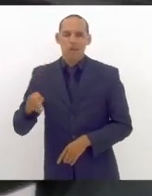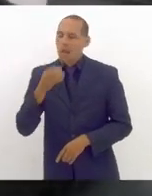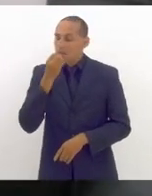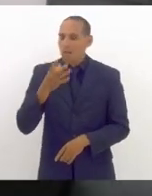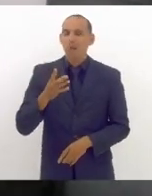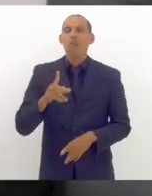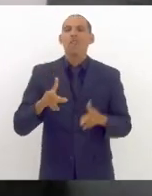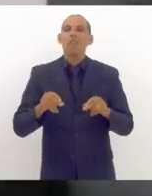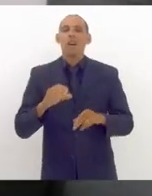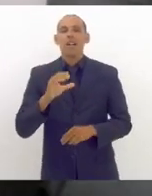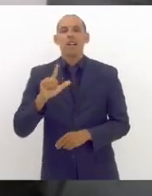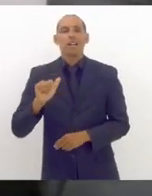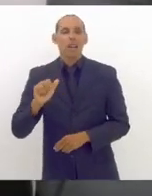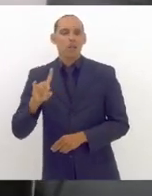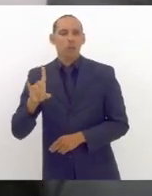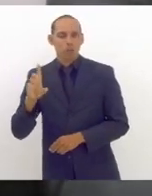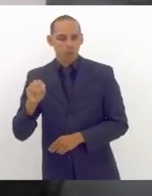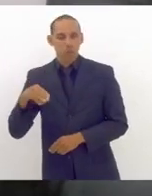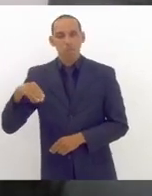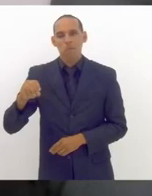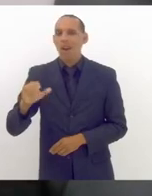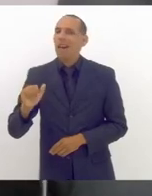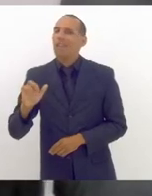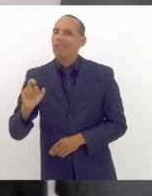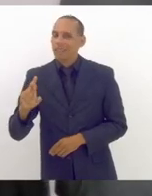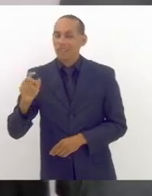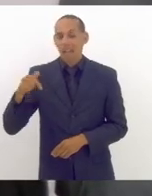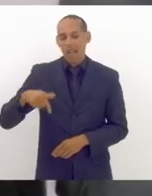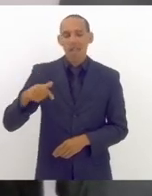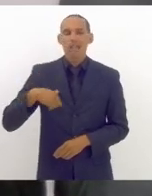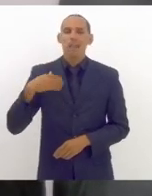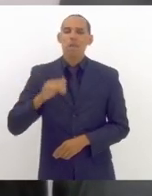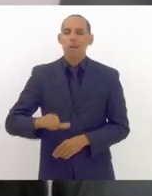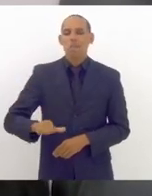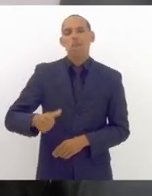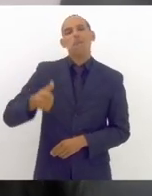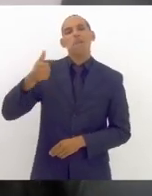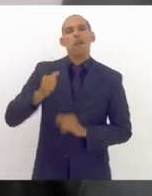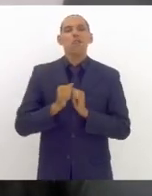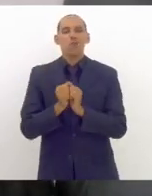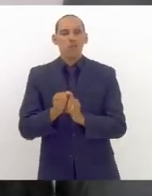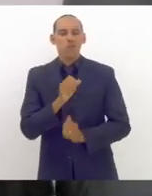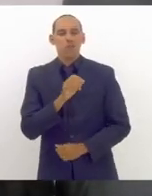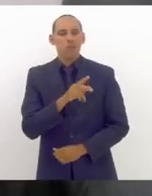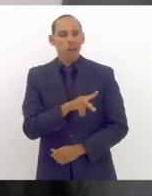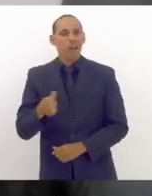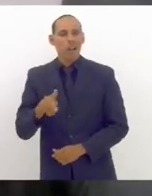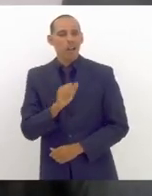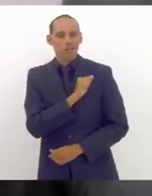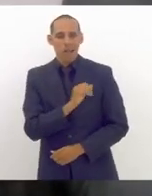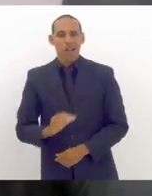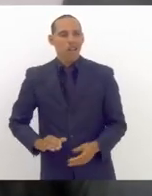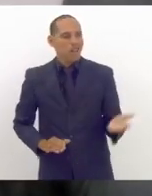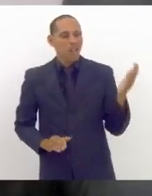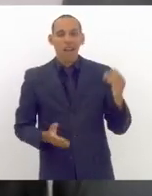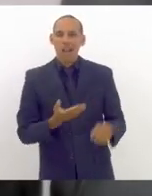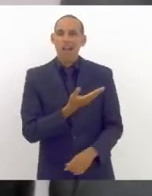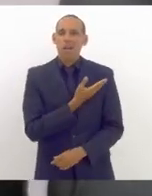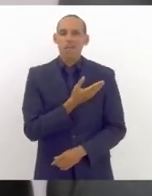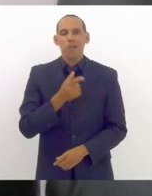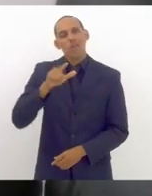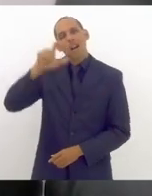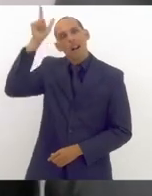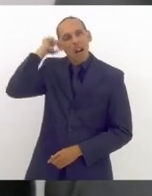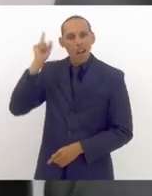Estado como Cláudio Moacir mas tô aprimorando isso aqui com o nosso Presidente André siciliano e com o nosso amigo Dr